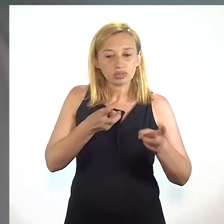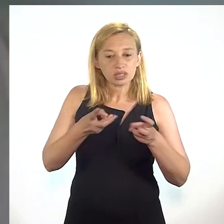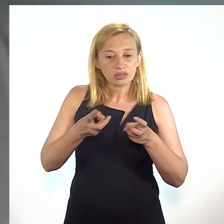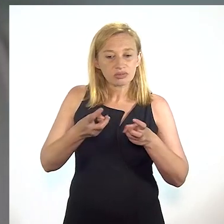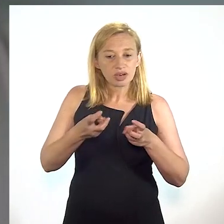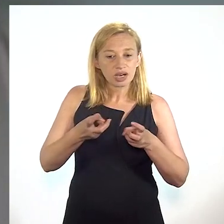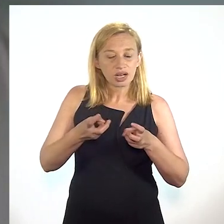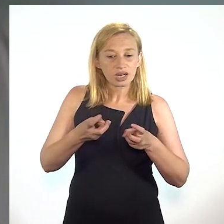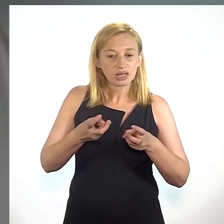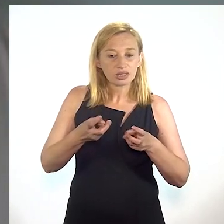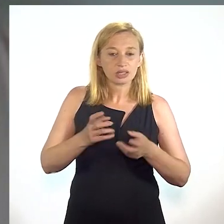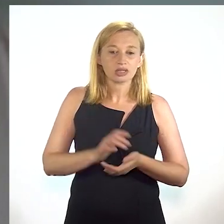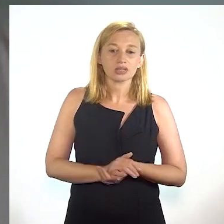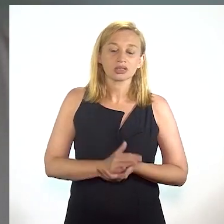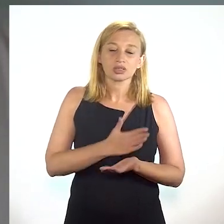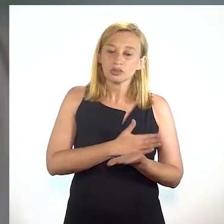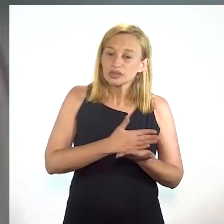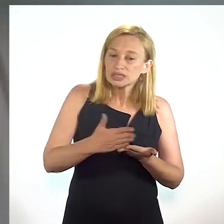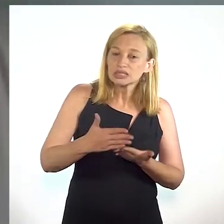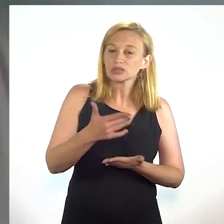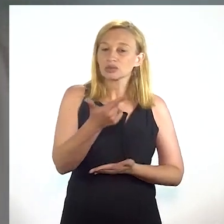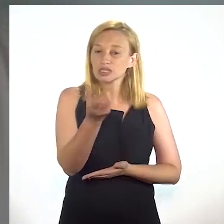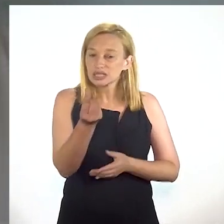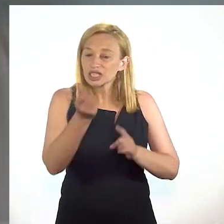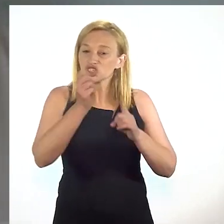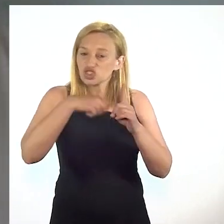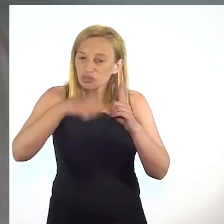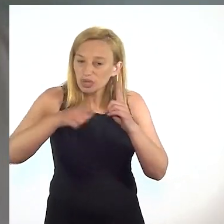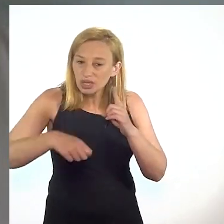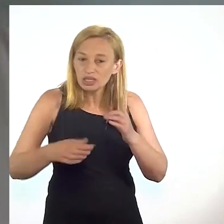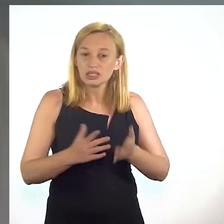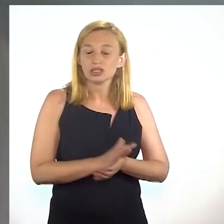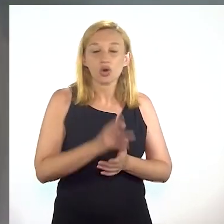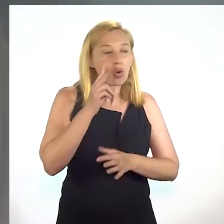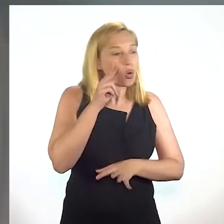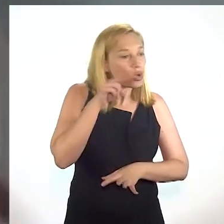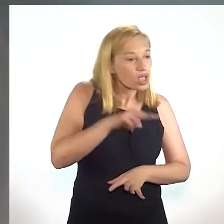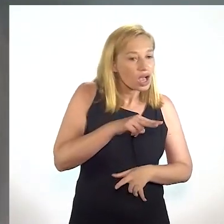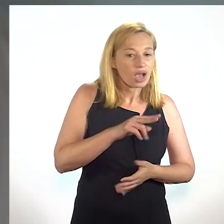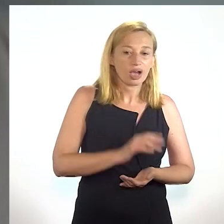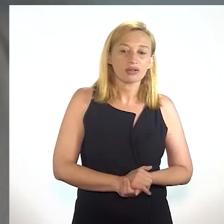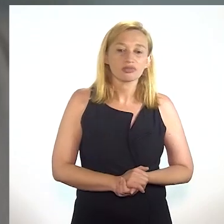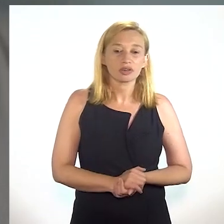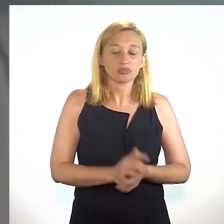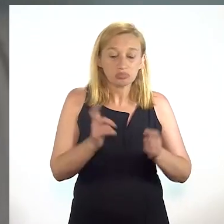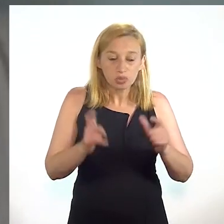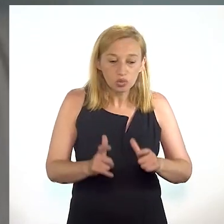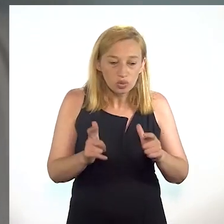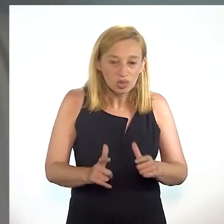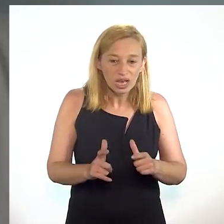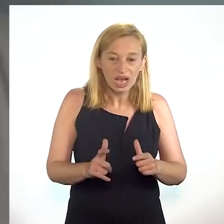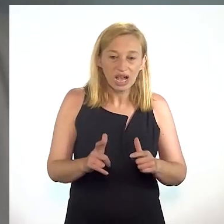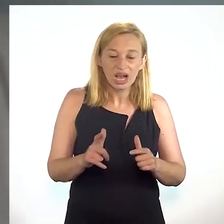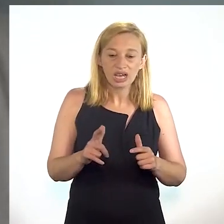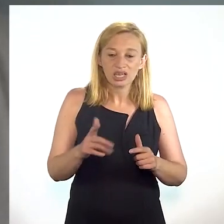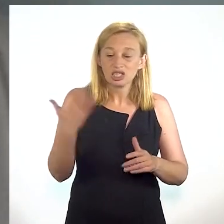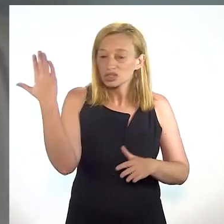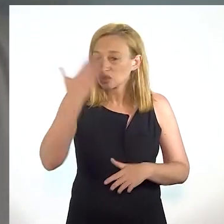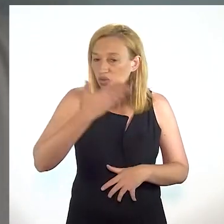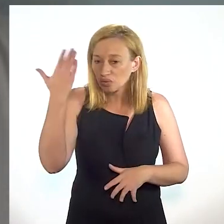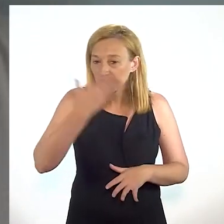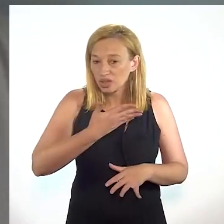se a gente lá no início, né, há 6 meses, olhava para um